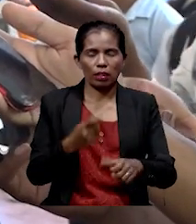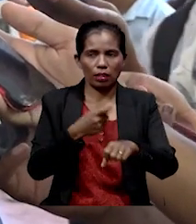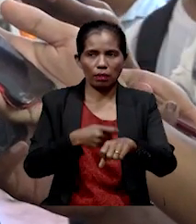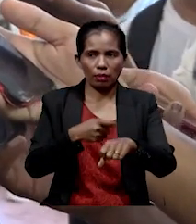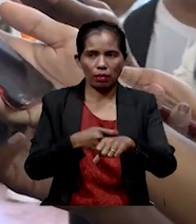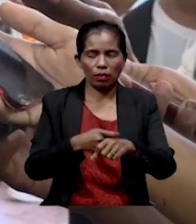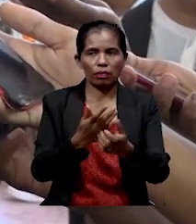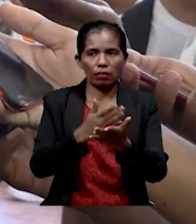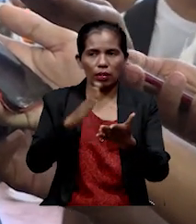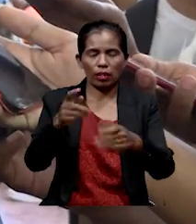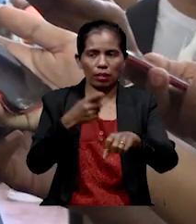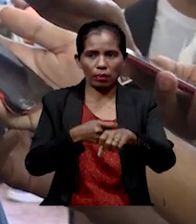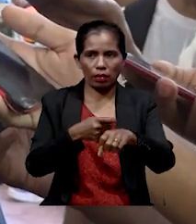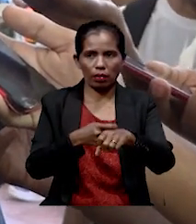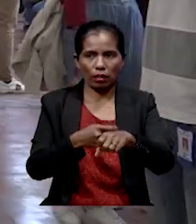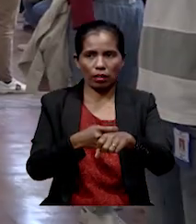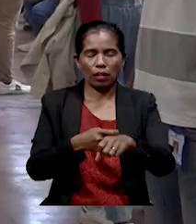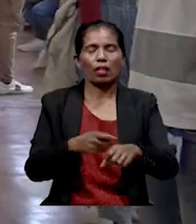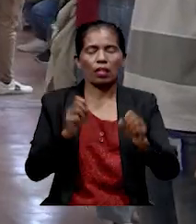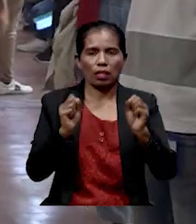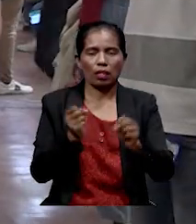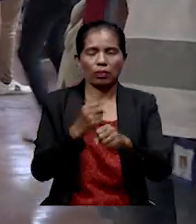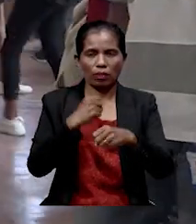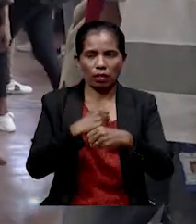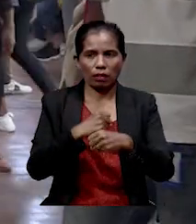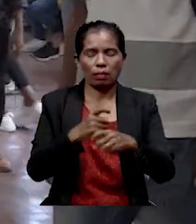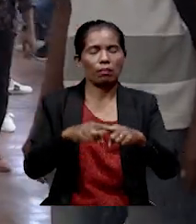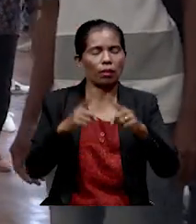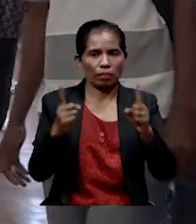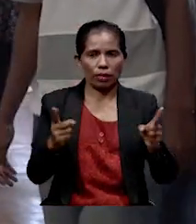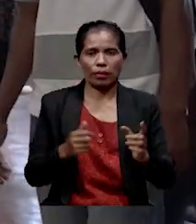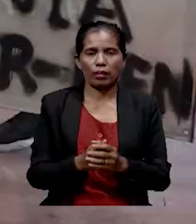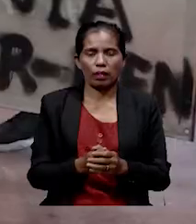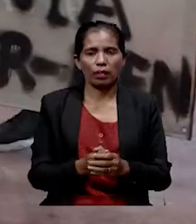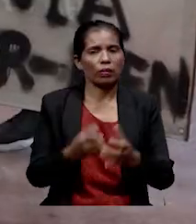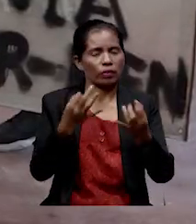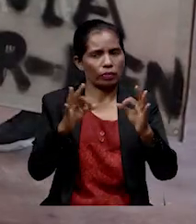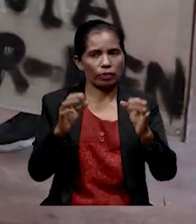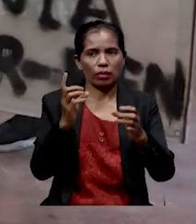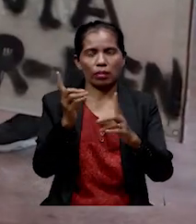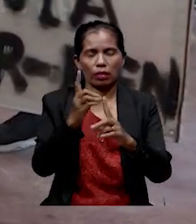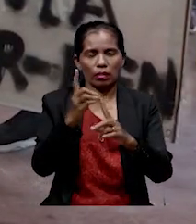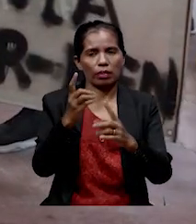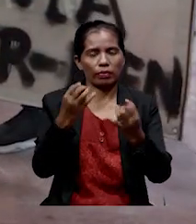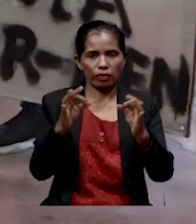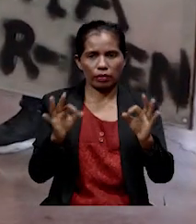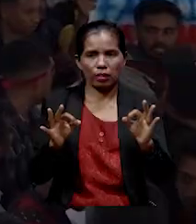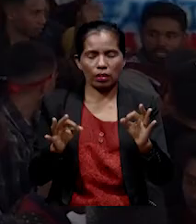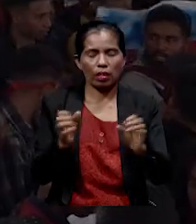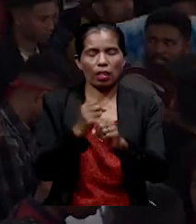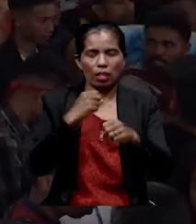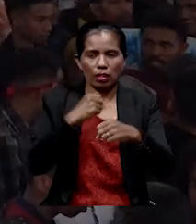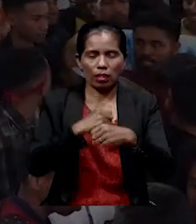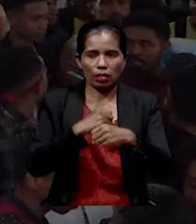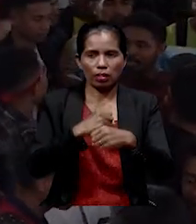atu distribui maka ia momento nebe maka orientação acadêmica atu realiza. Mas be no fim orientação acadêmica nene realiza